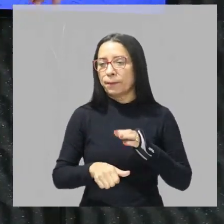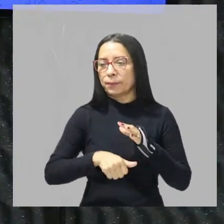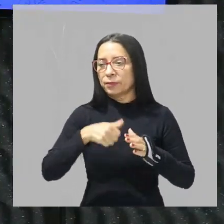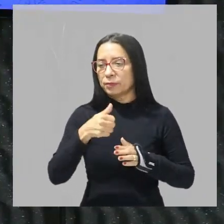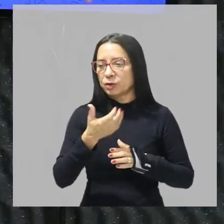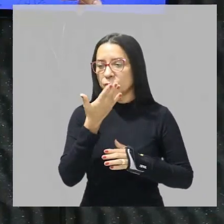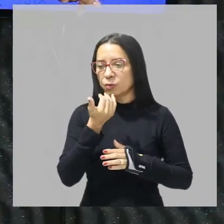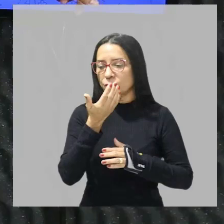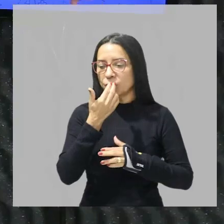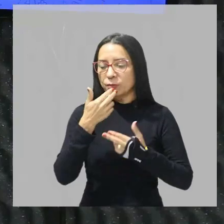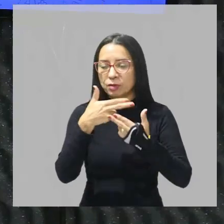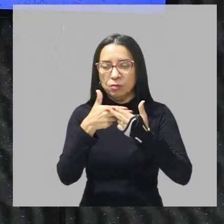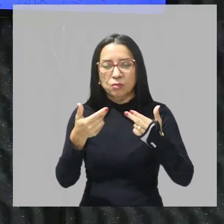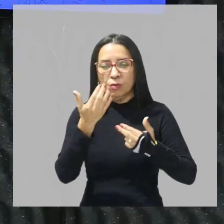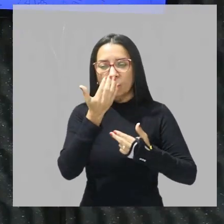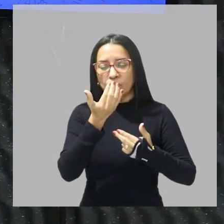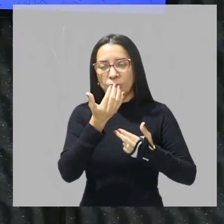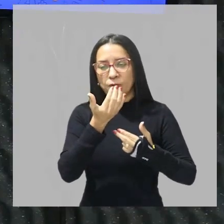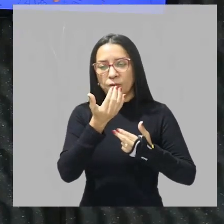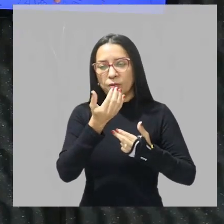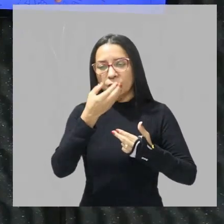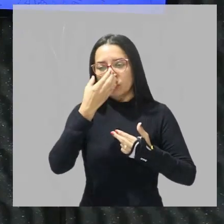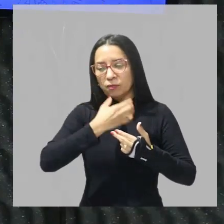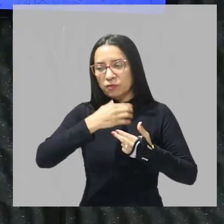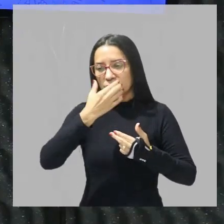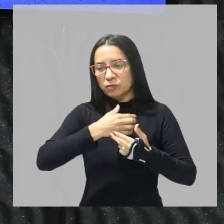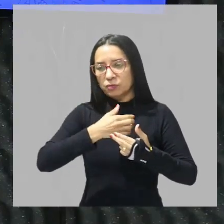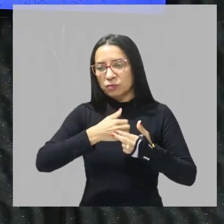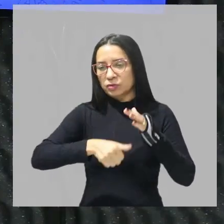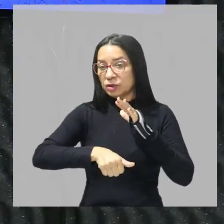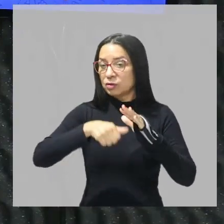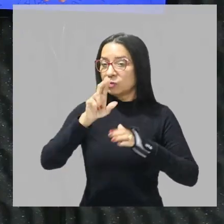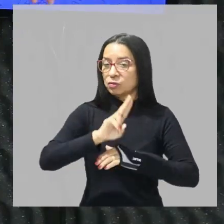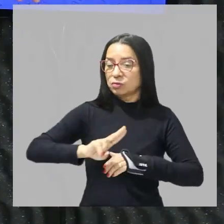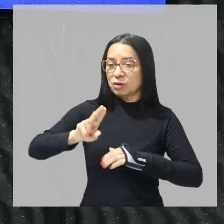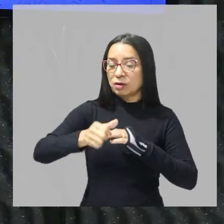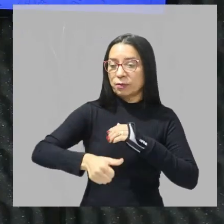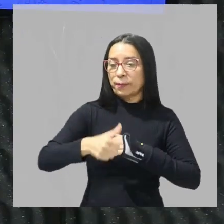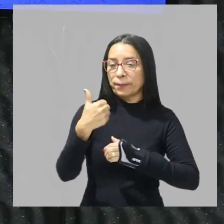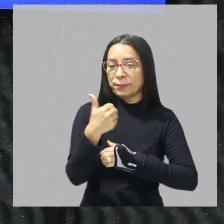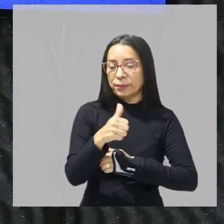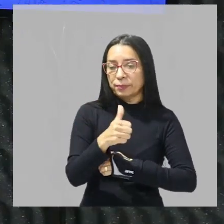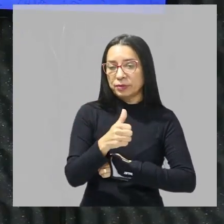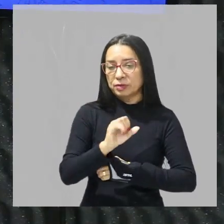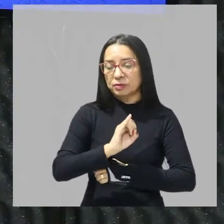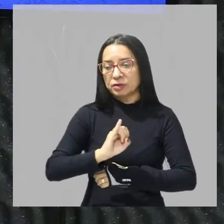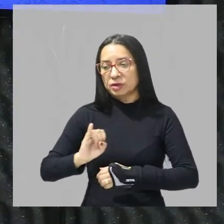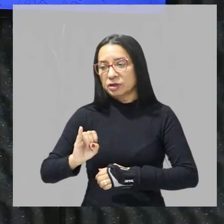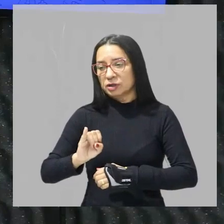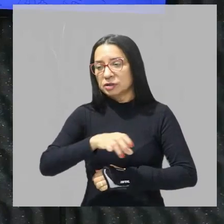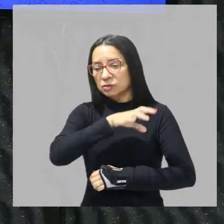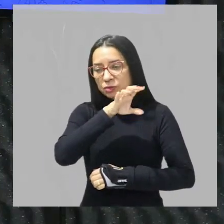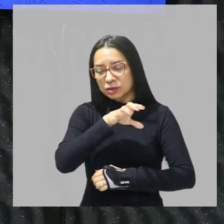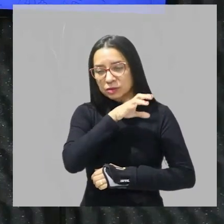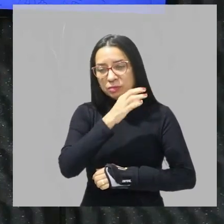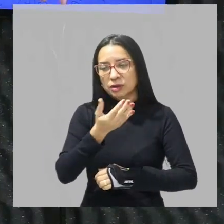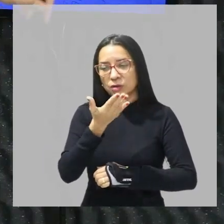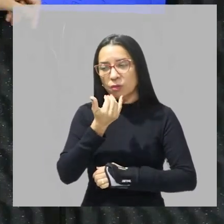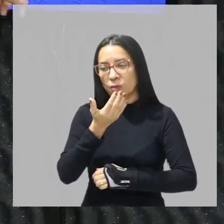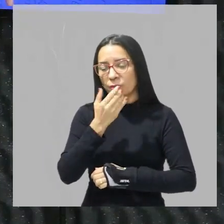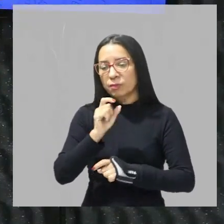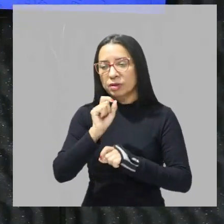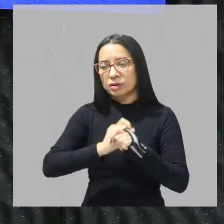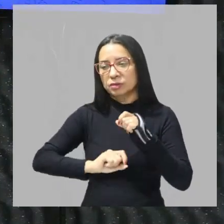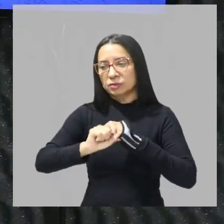vegetais. Se ele comeu frutas e vegetais, ele é consumidor primário. E se esse animal aqui comer esse rapazinho